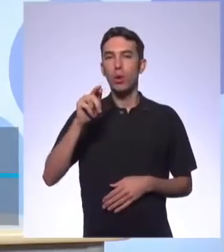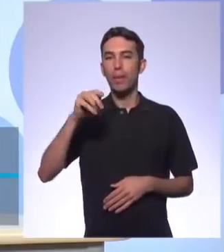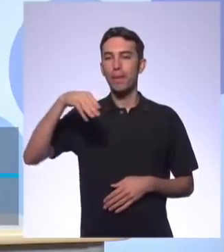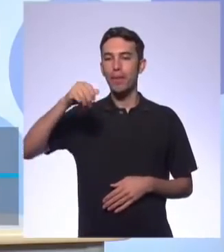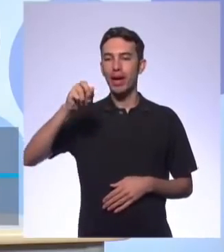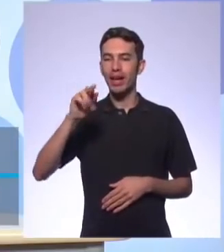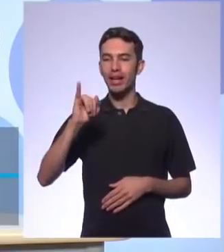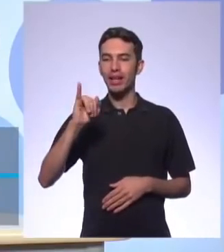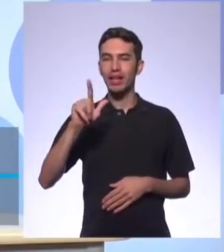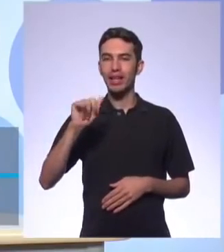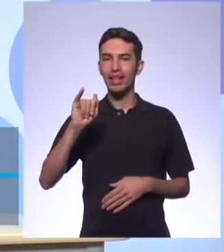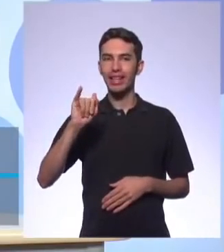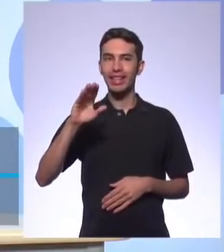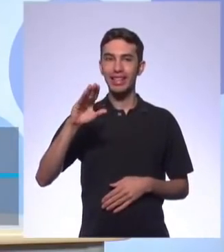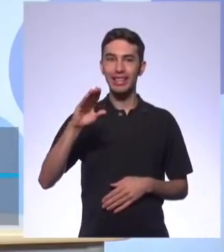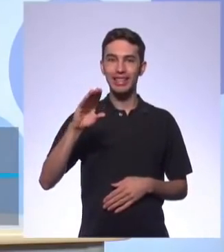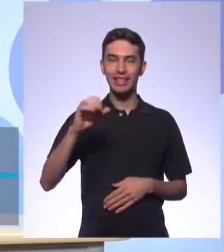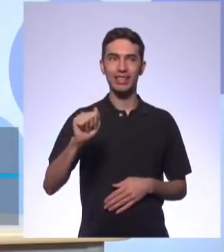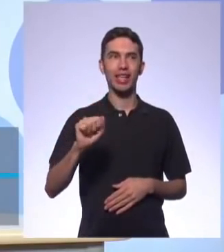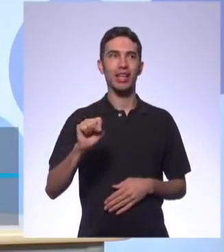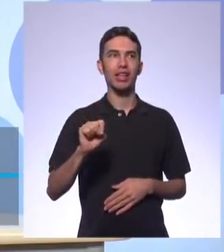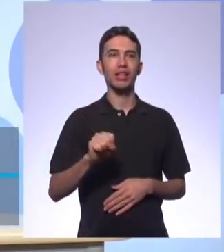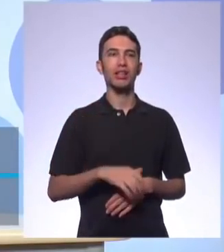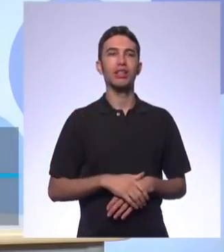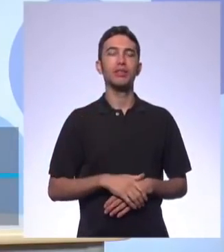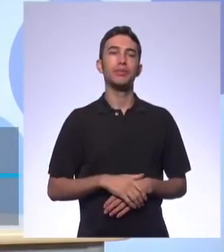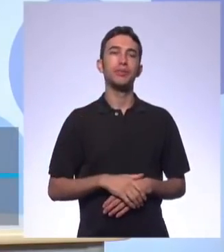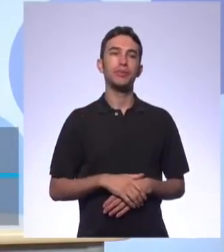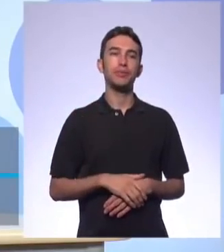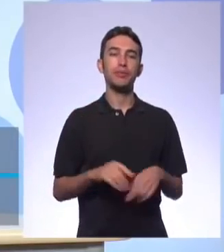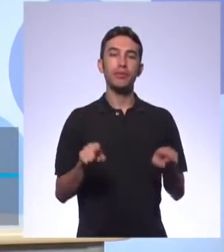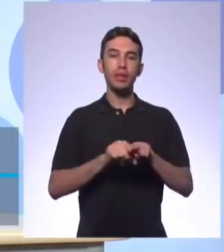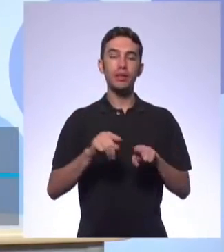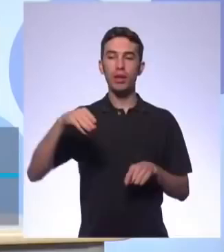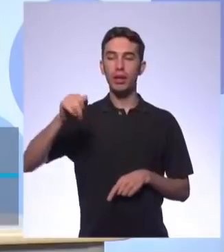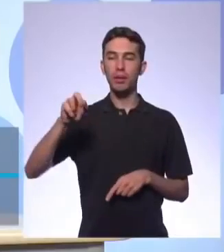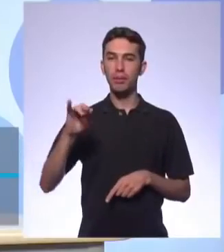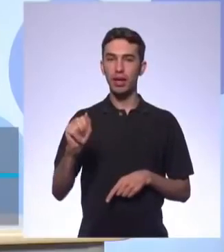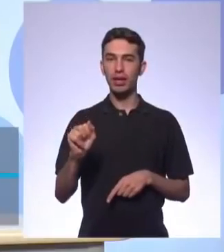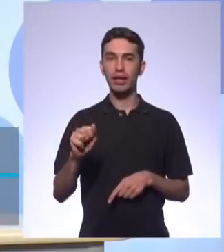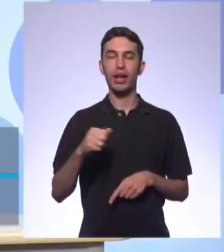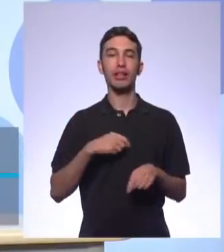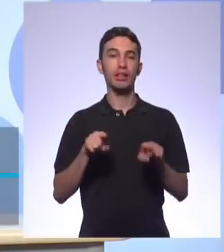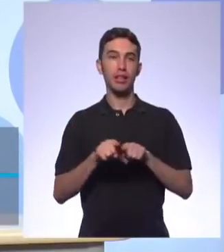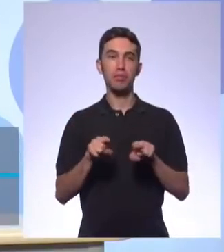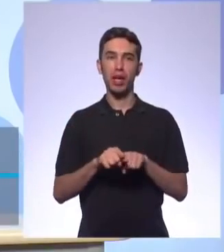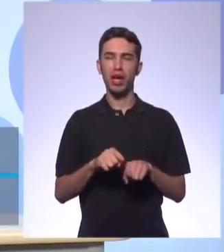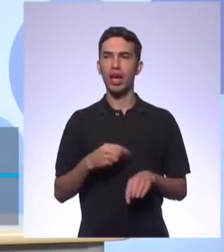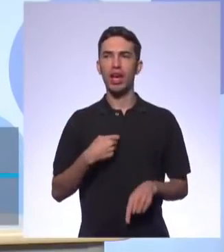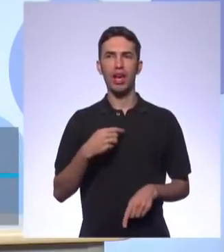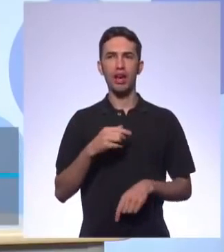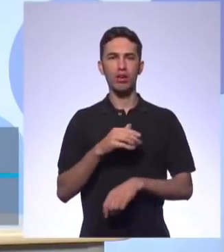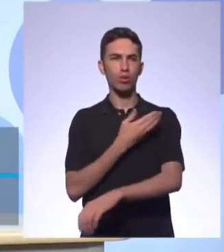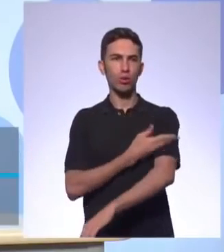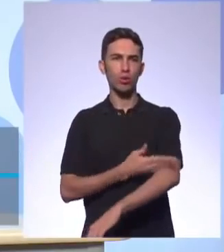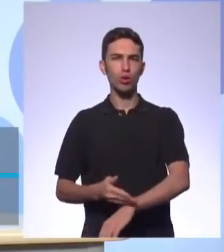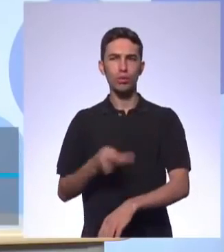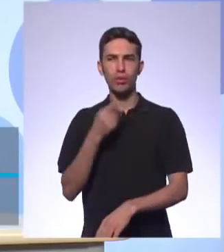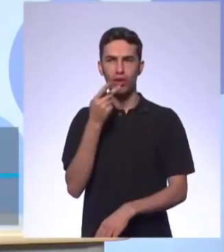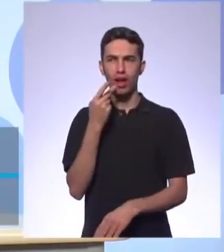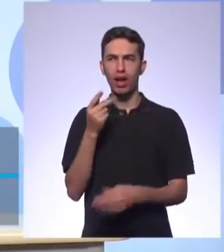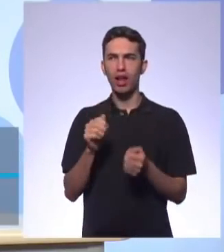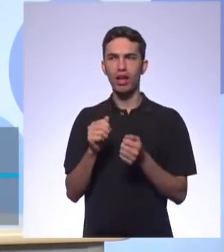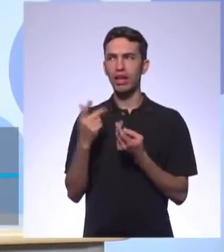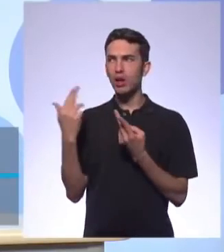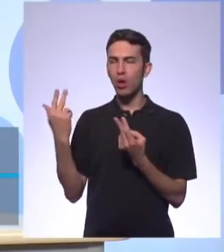Marilisa não utiliza, né? A professora Maria José também, ó, não falamos com nossos avós,